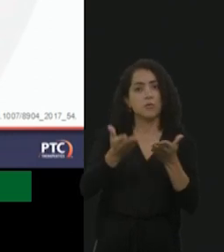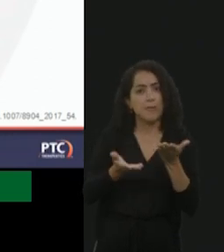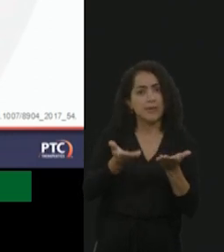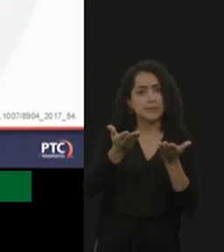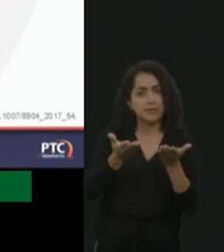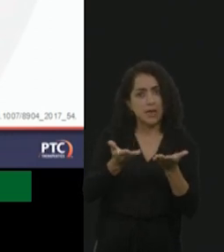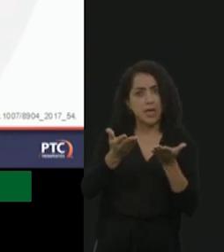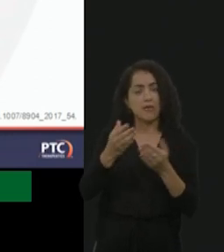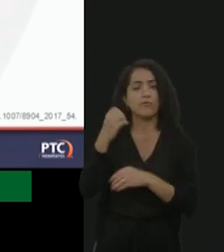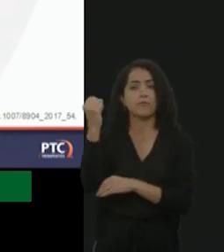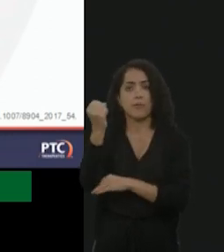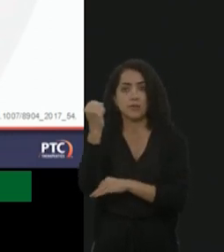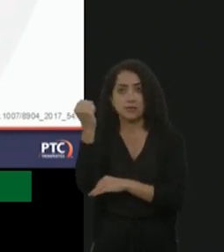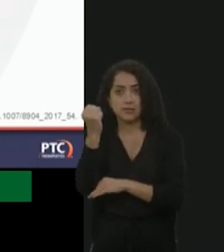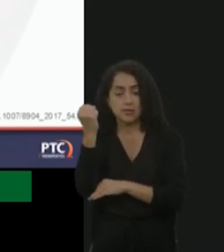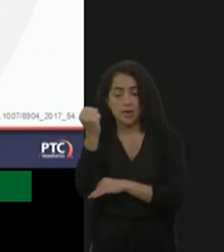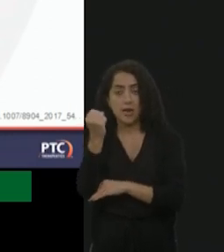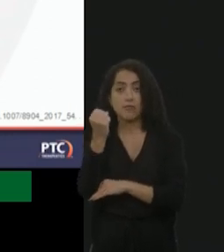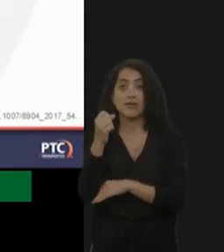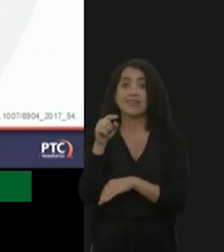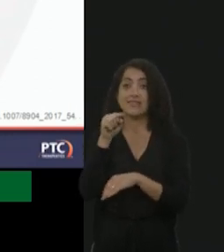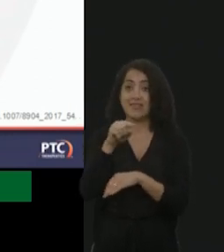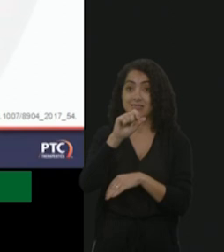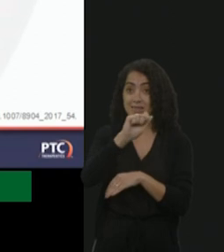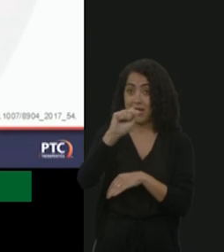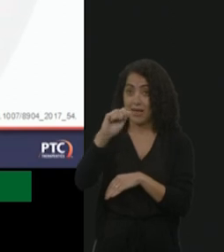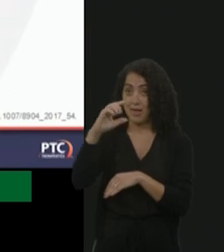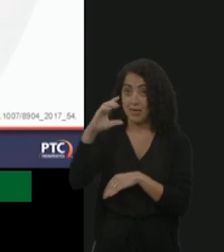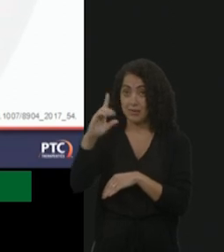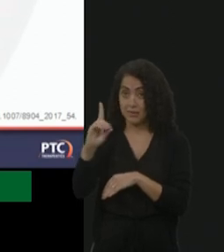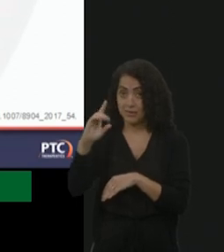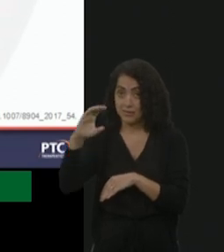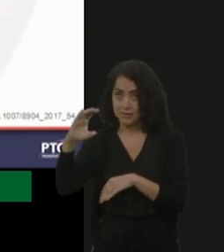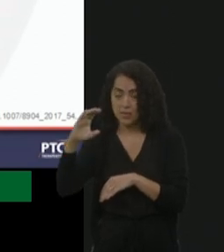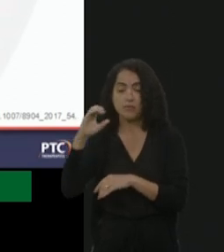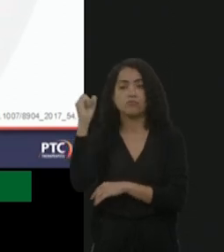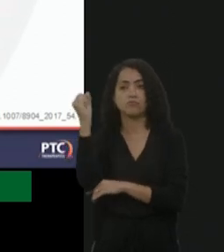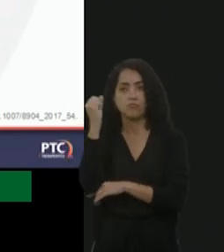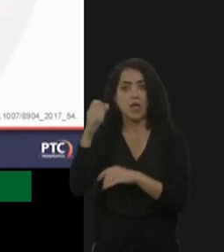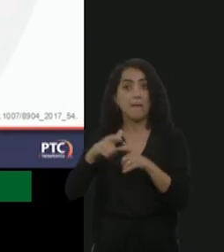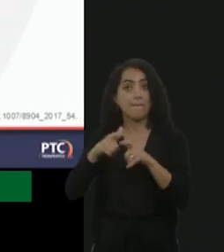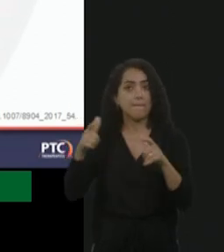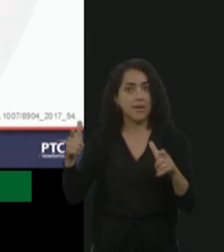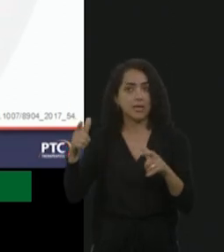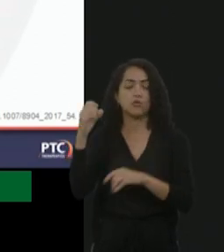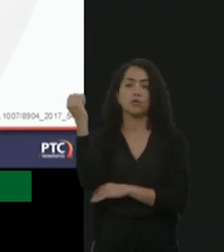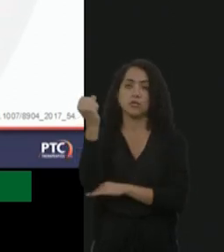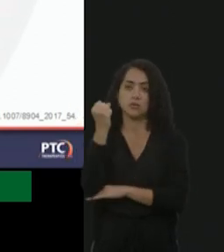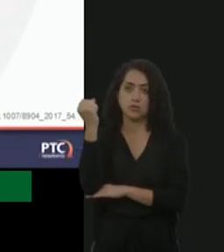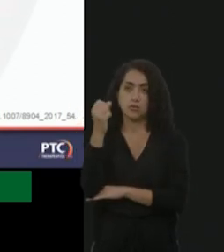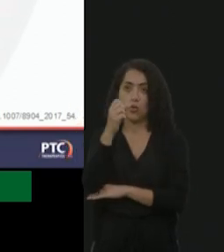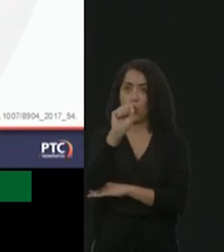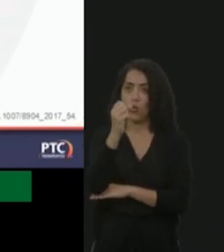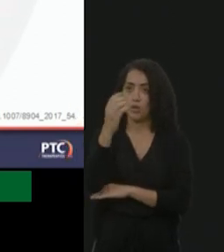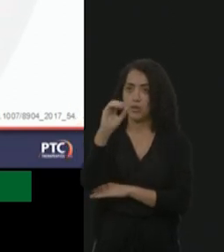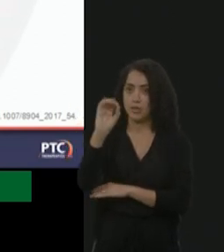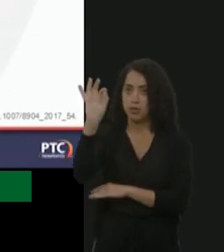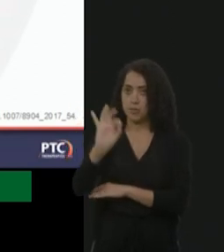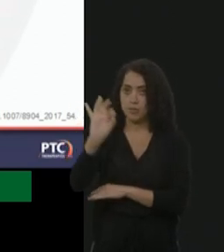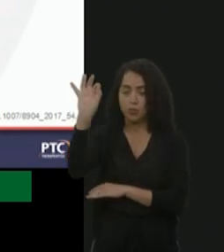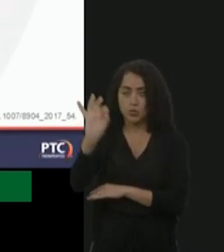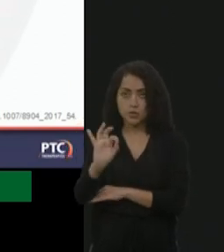graves, sendo que na deficiência de ADC, a grande maioria dos casos são casos graves. Então, 80% dos casos vão ter essa